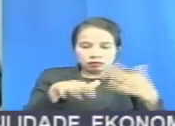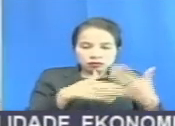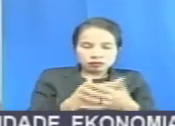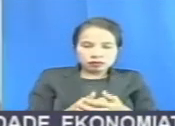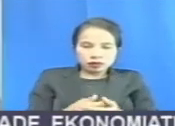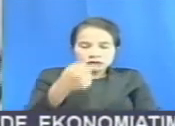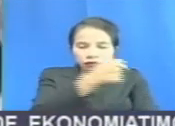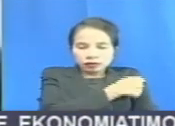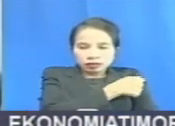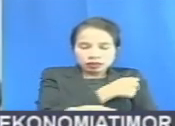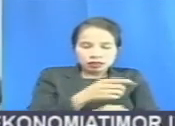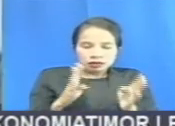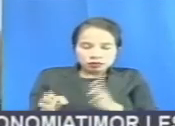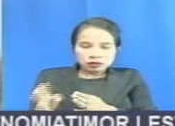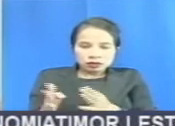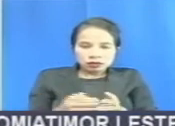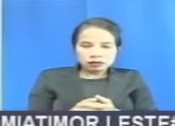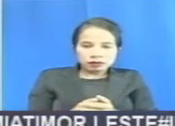Vacina né processo né